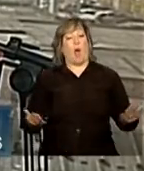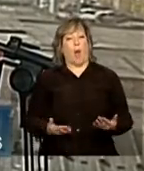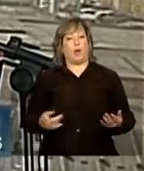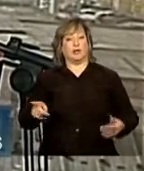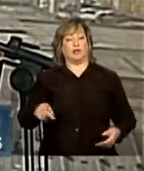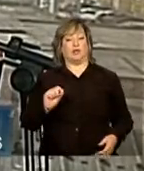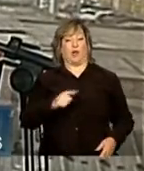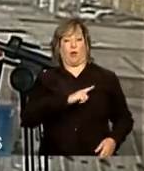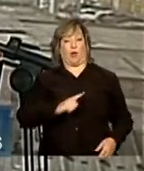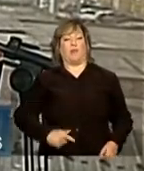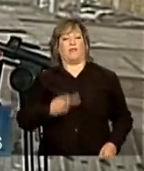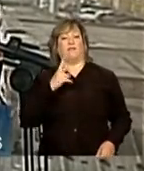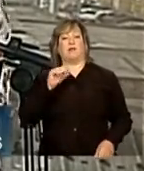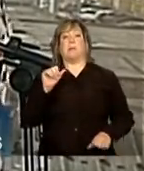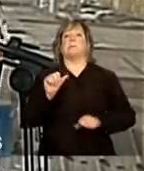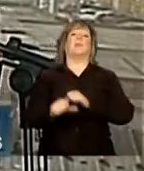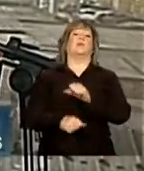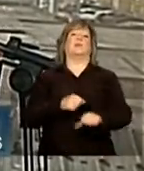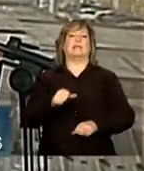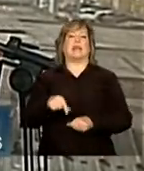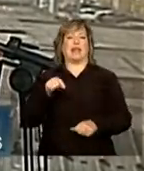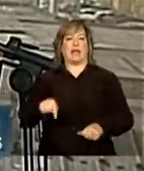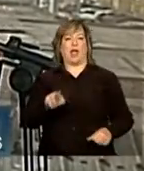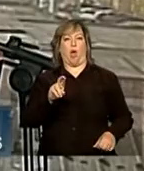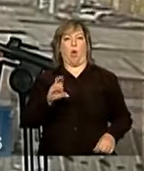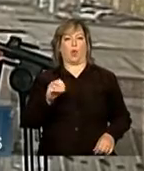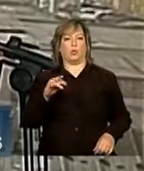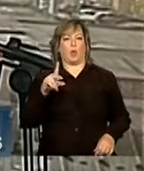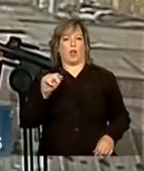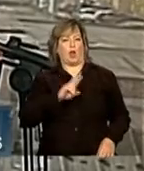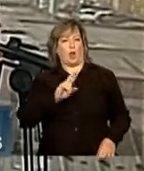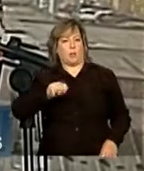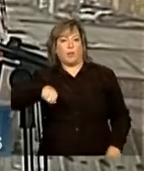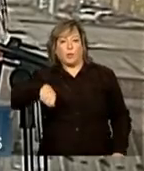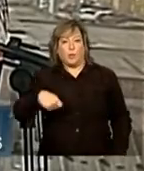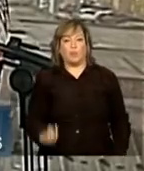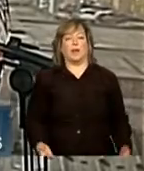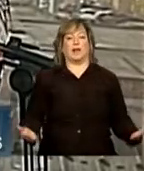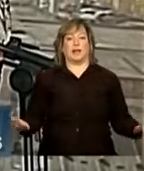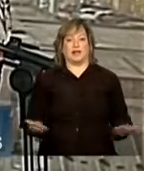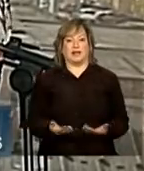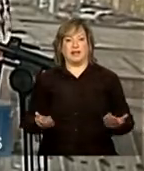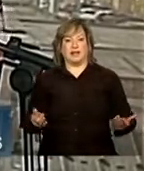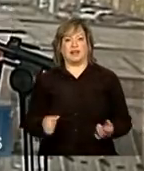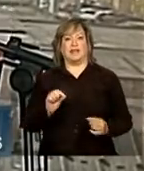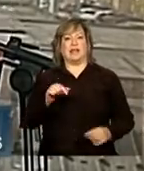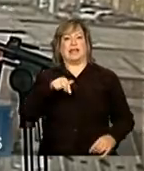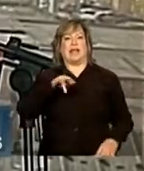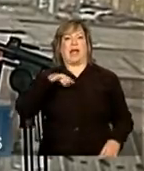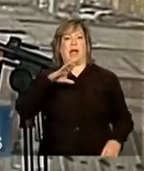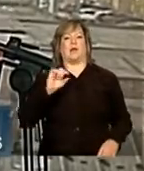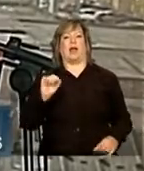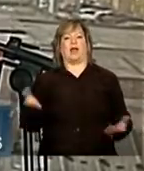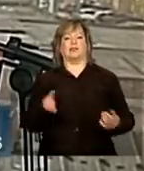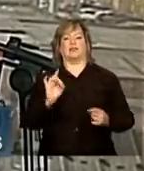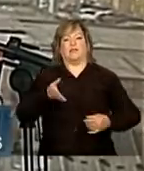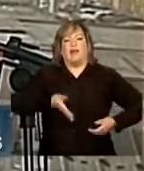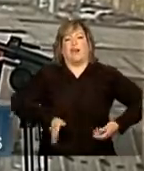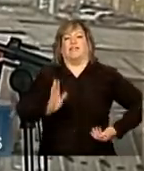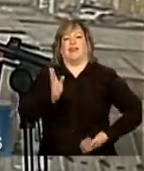mudar o nome da rótula do abacaxi e propor que passe a chamar a Rota do Quiabo, porque aí só vai.